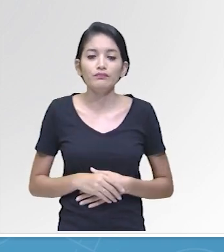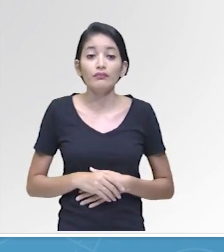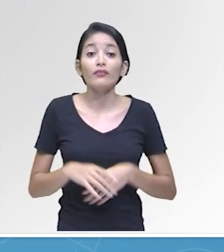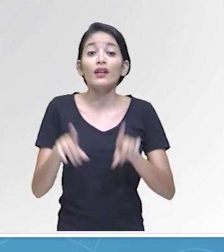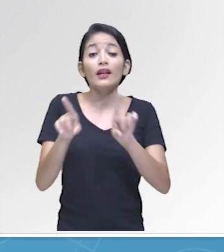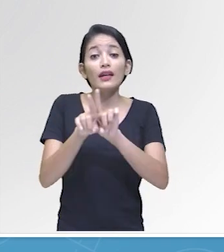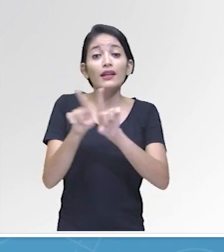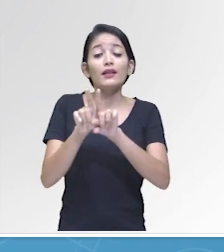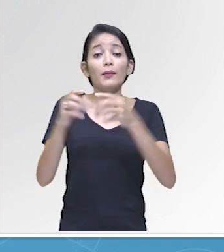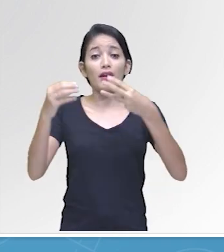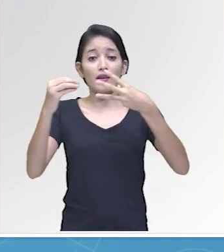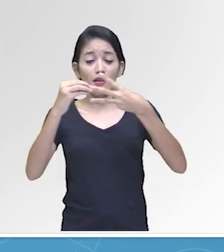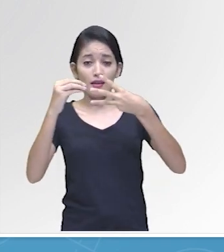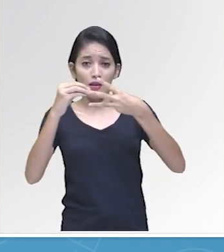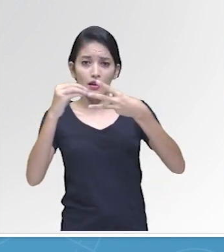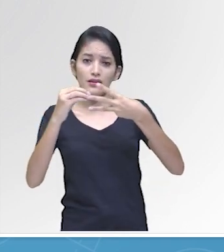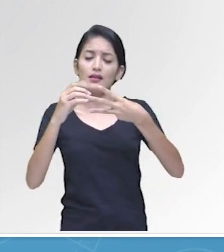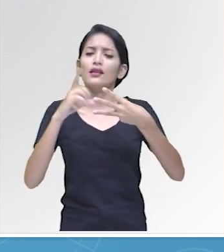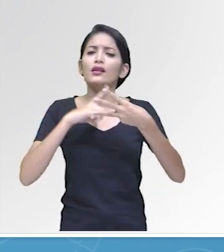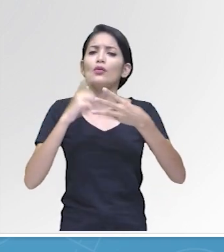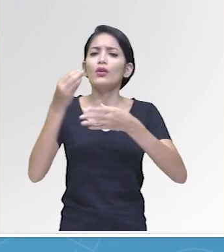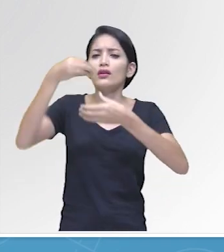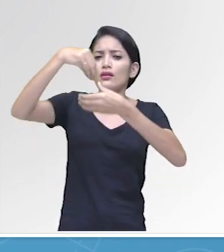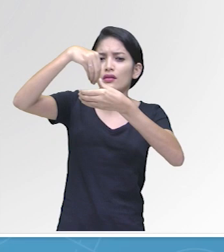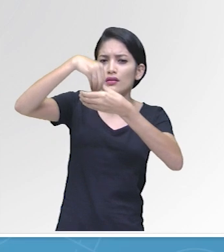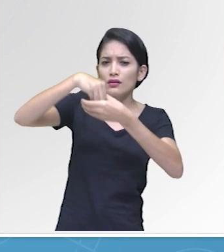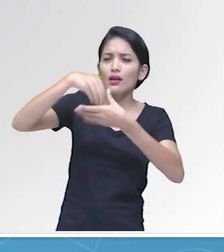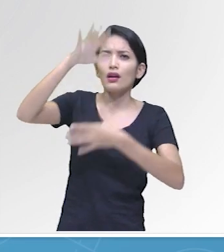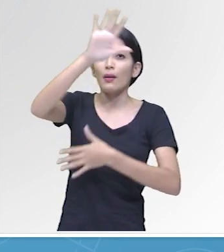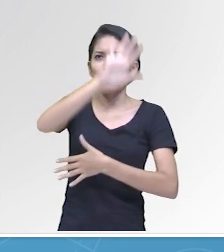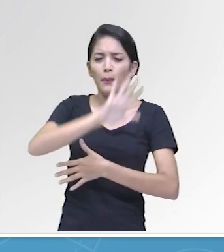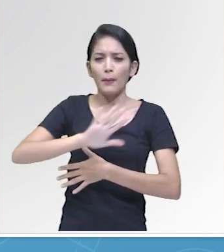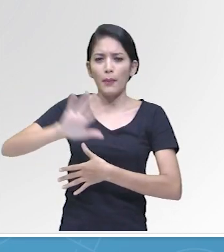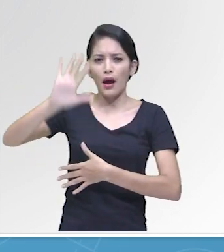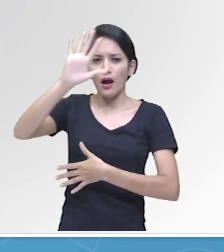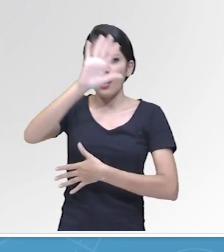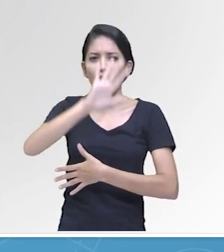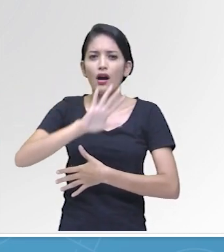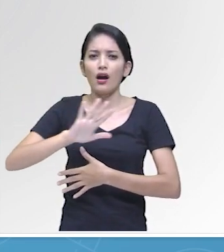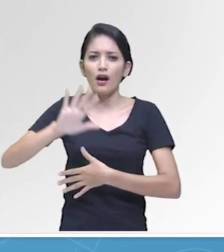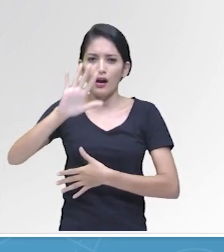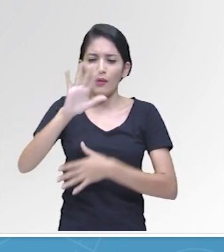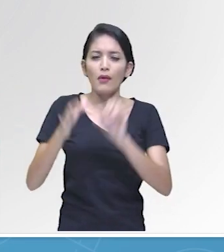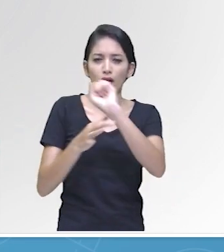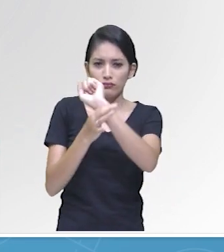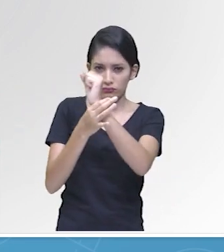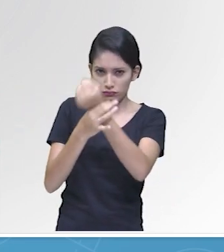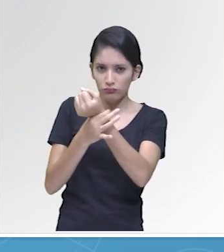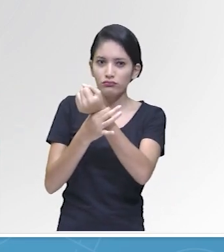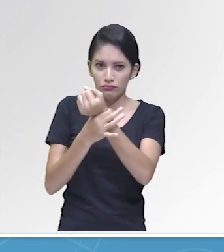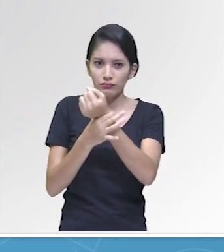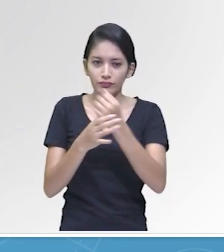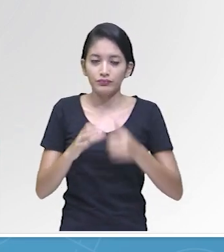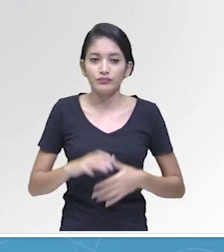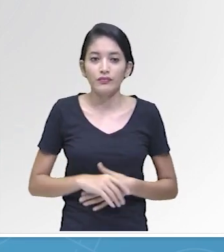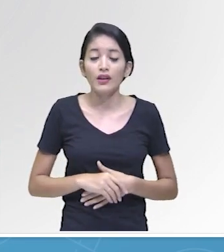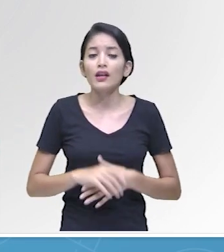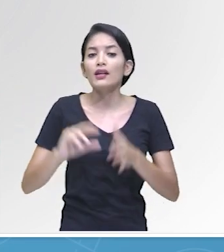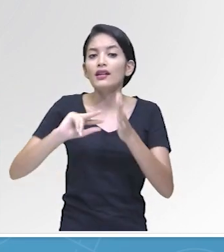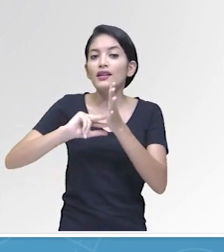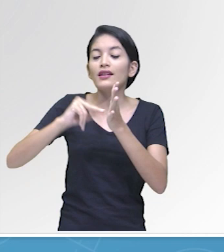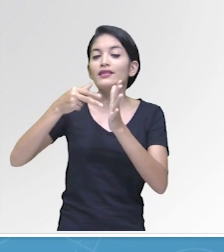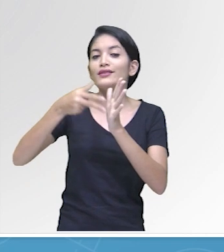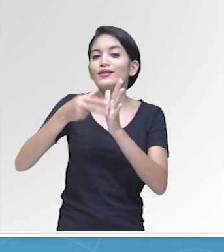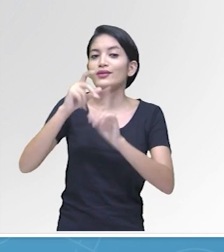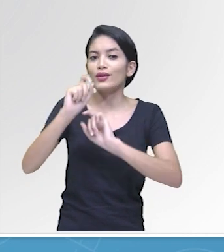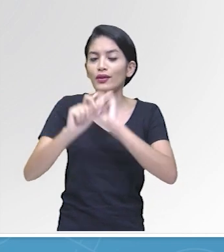célula vegetal também possui uma parede celular. Plastos, que são os